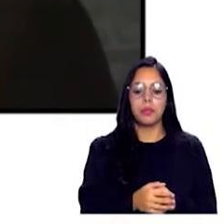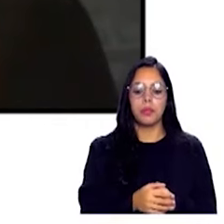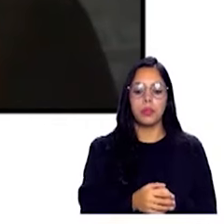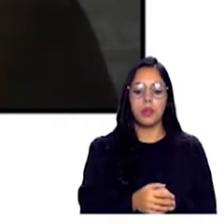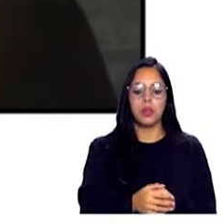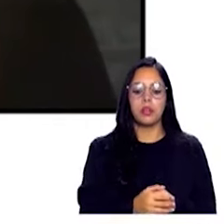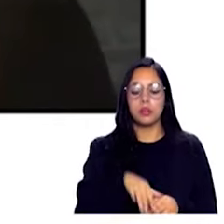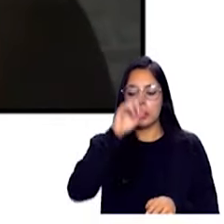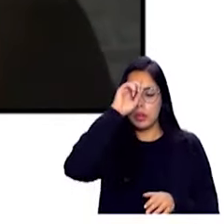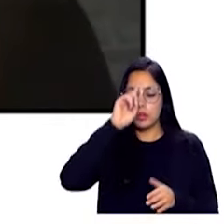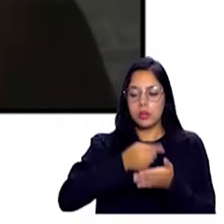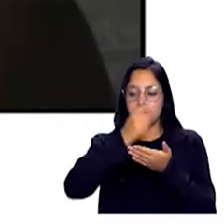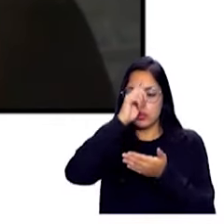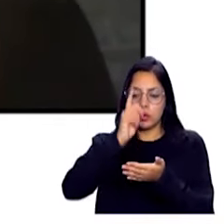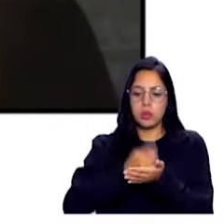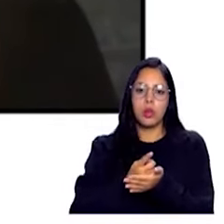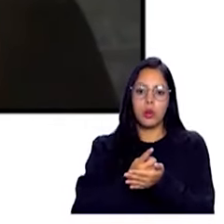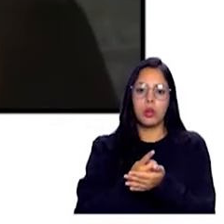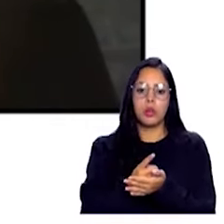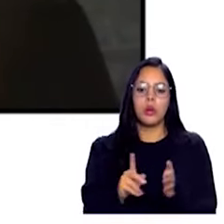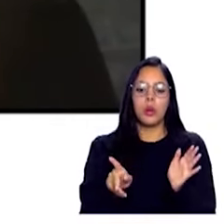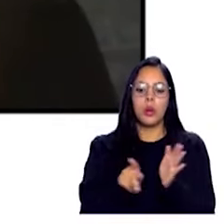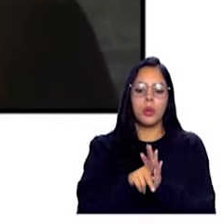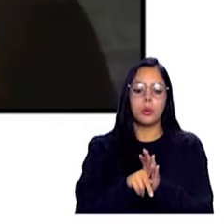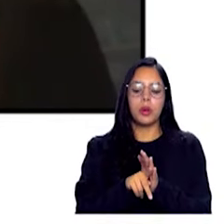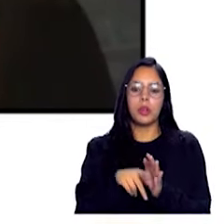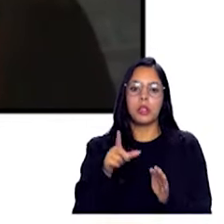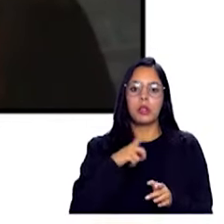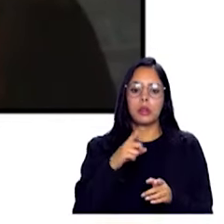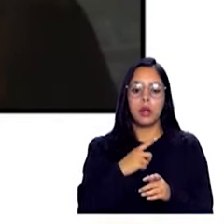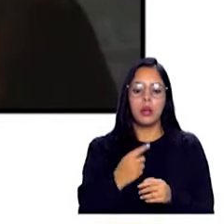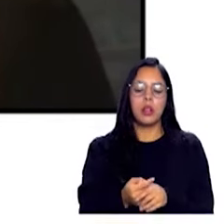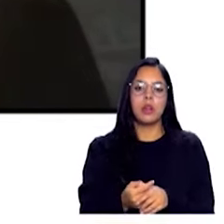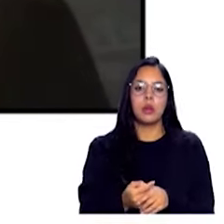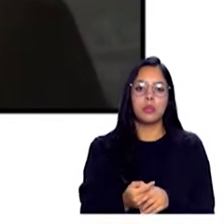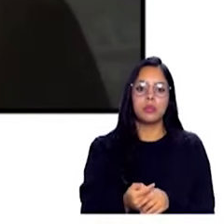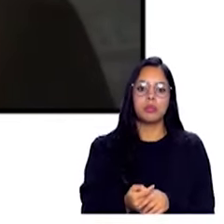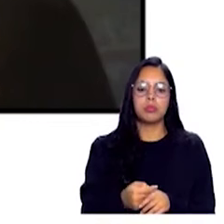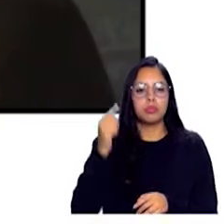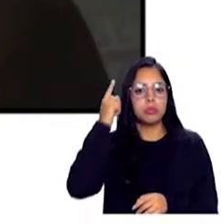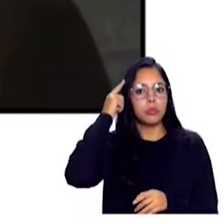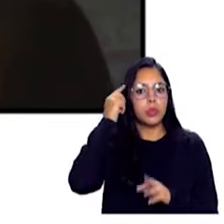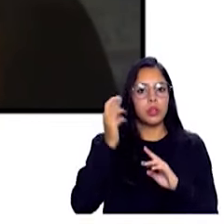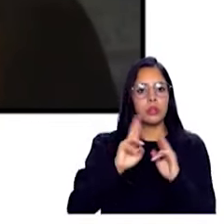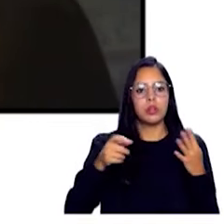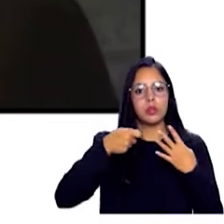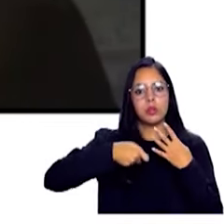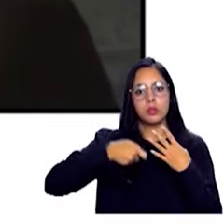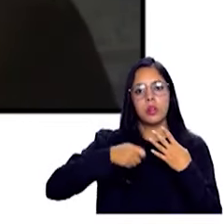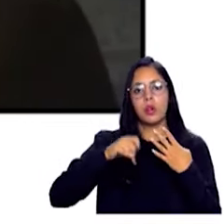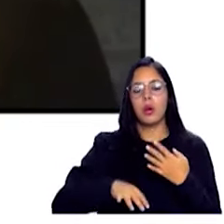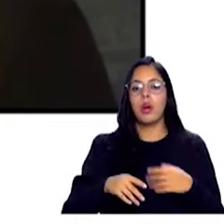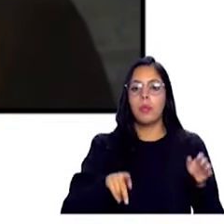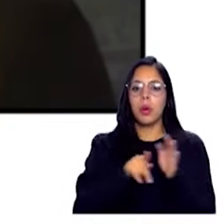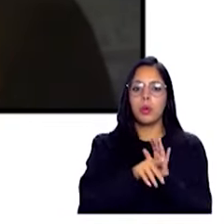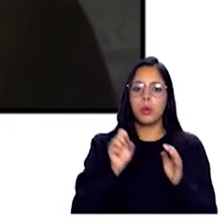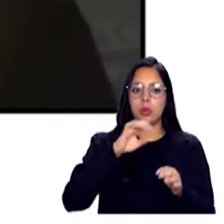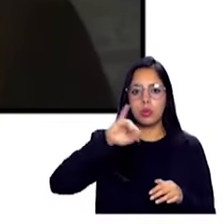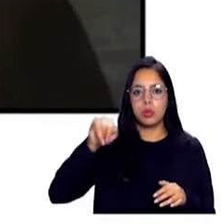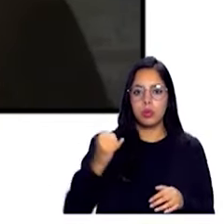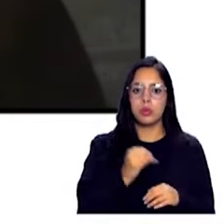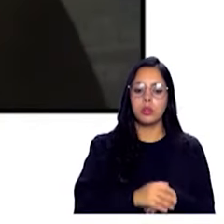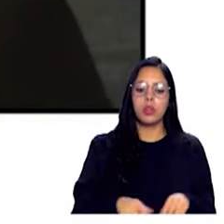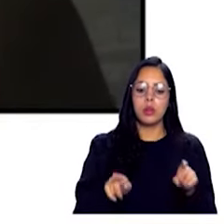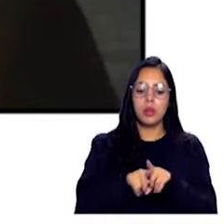decisões em que há contrariedade à jurisprudência dominante do próprio STJ e